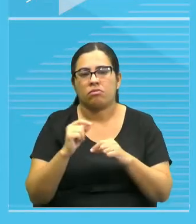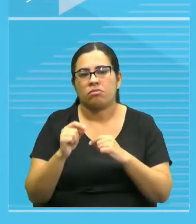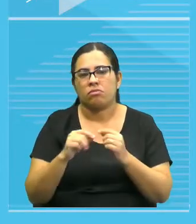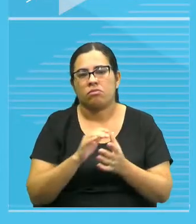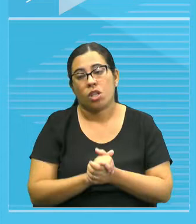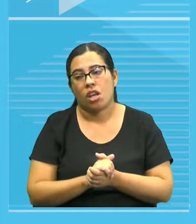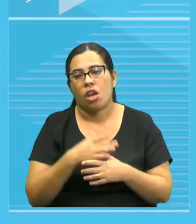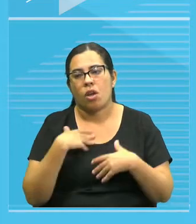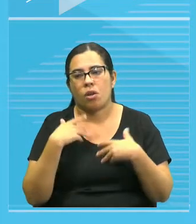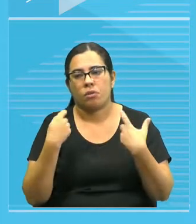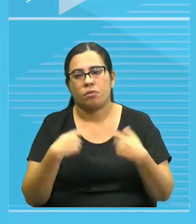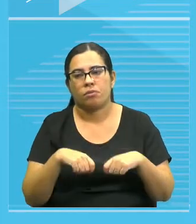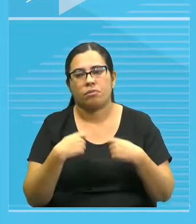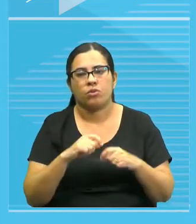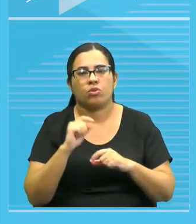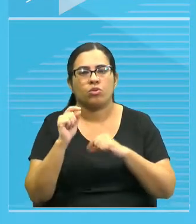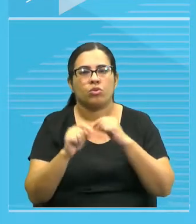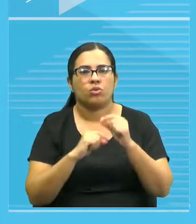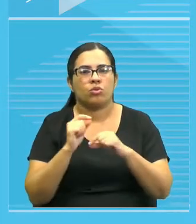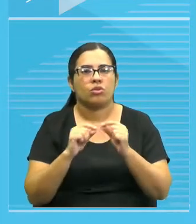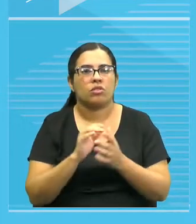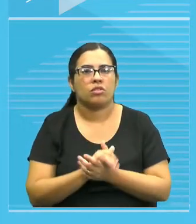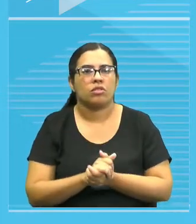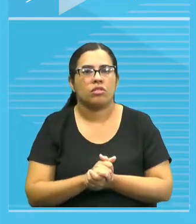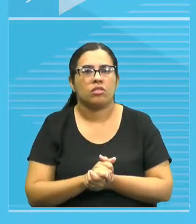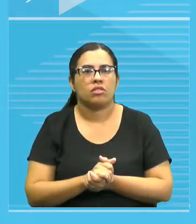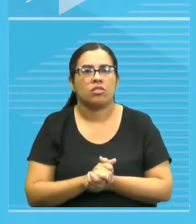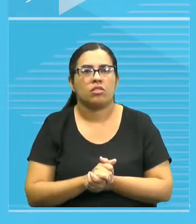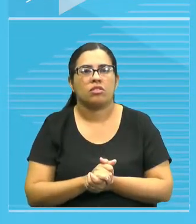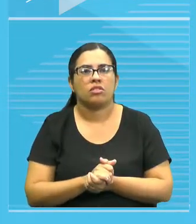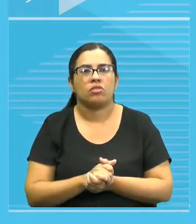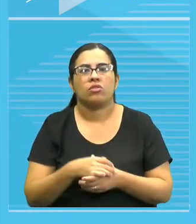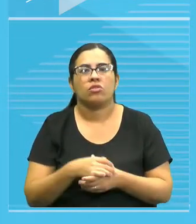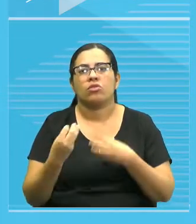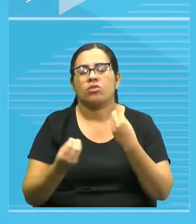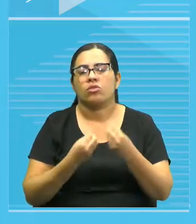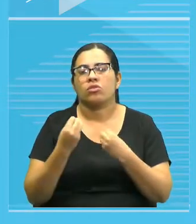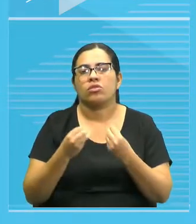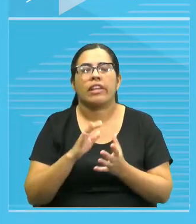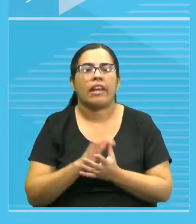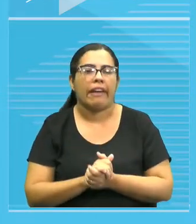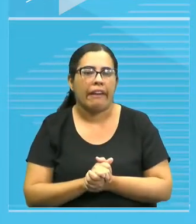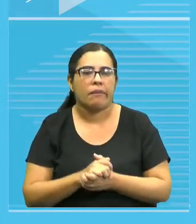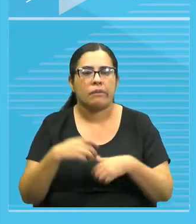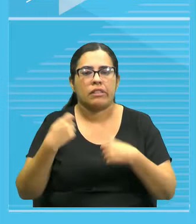levar o meu guarda-chuva, sem levar